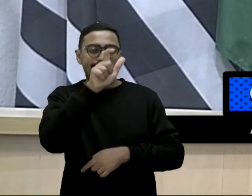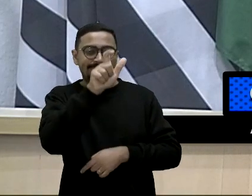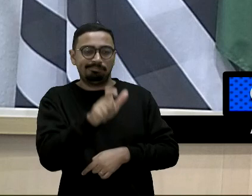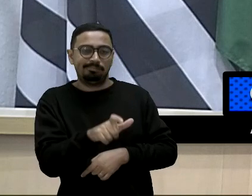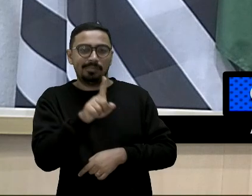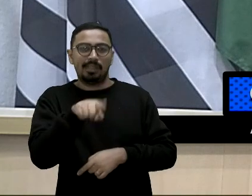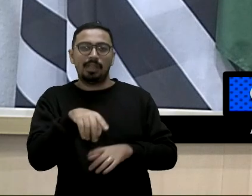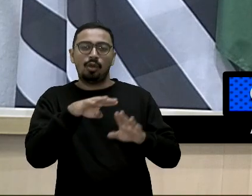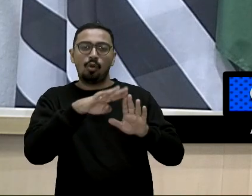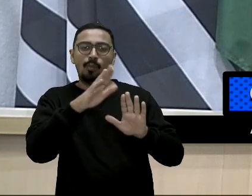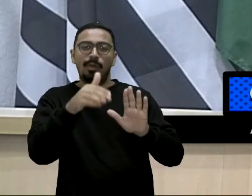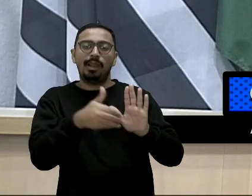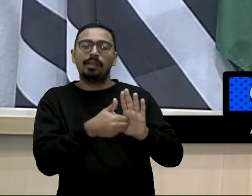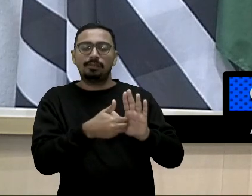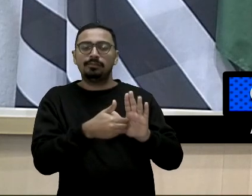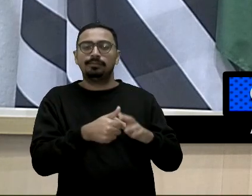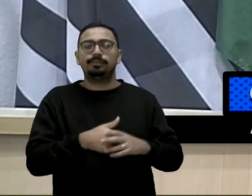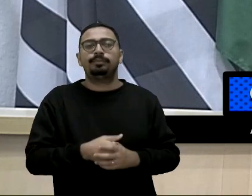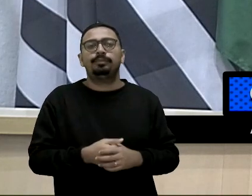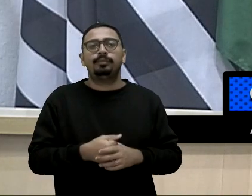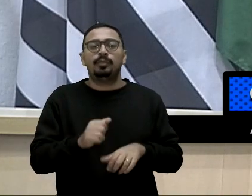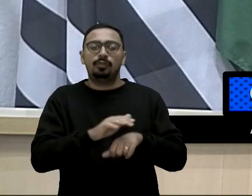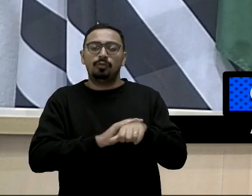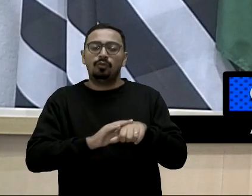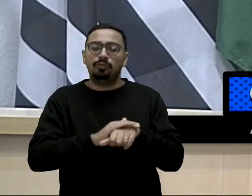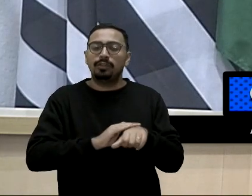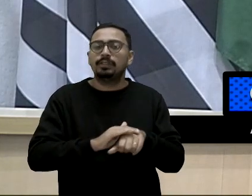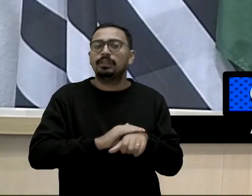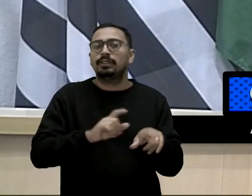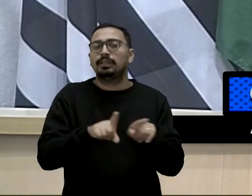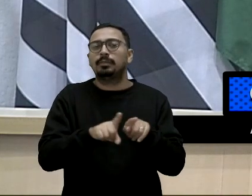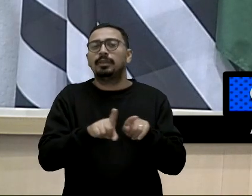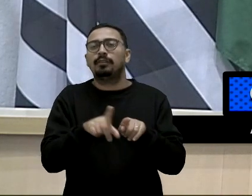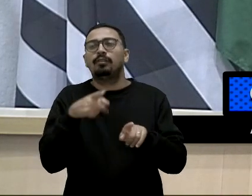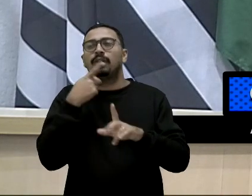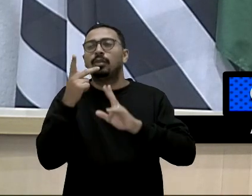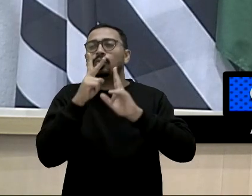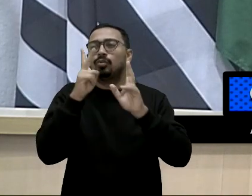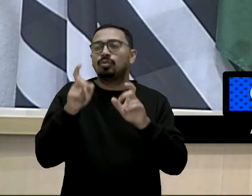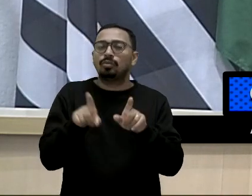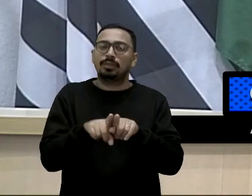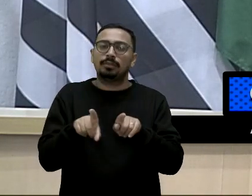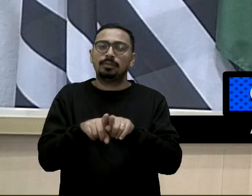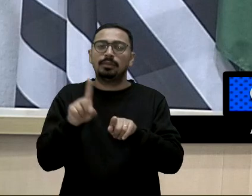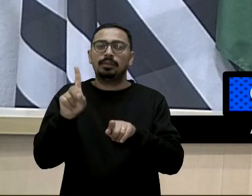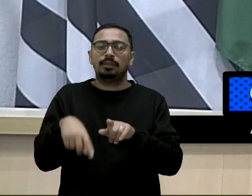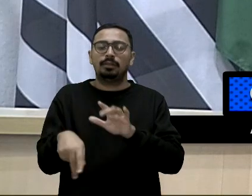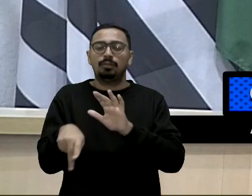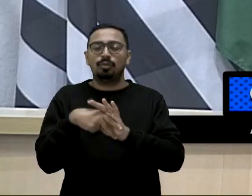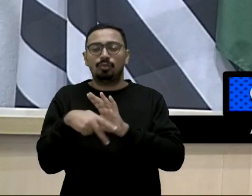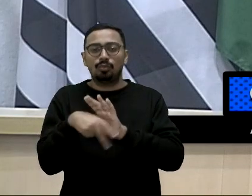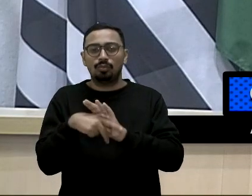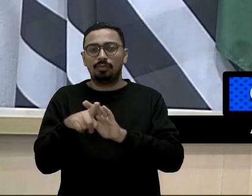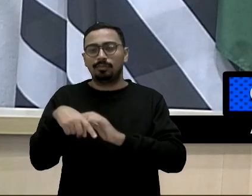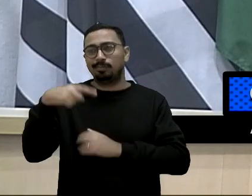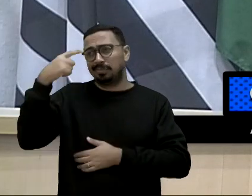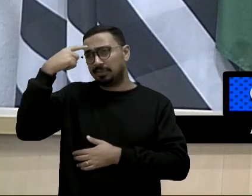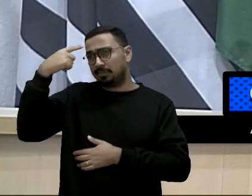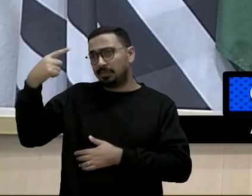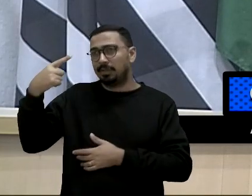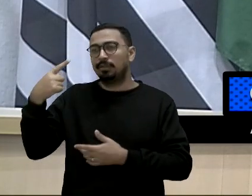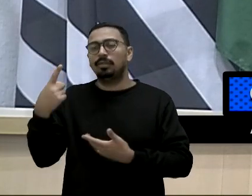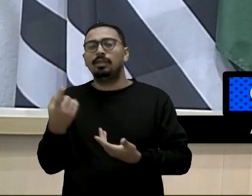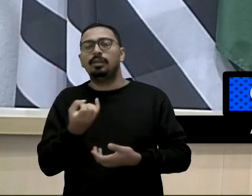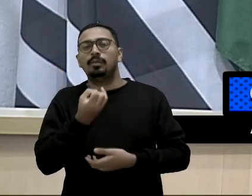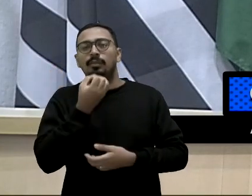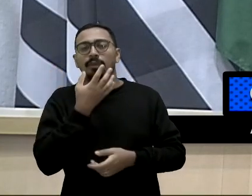como um todo. E conversar e falar a respeito desse também parte do pensamento